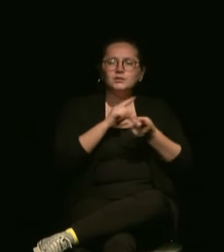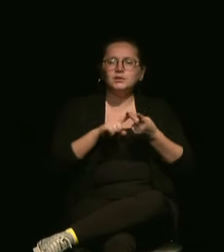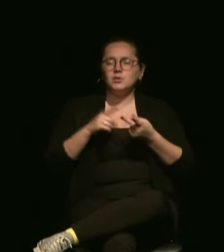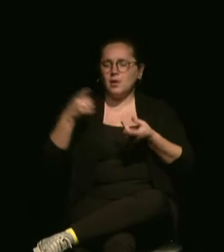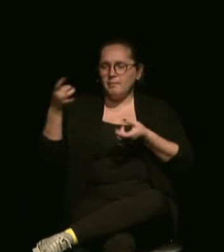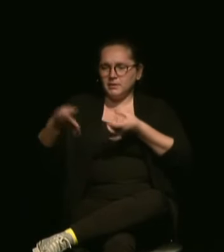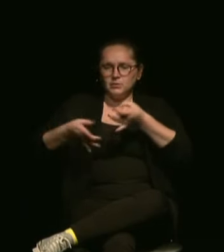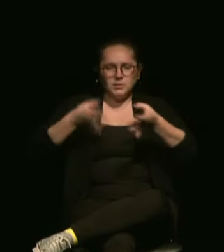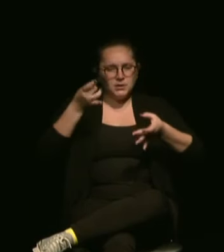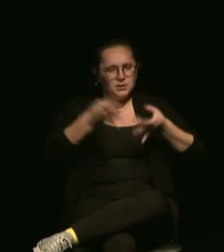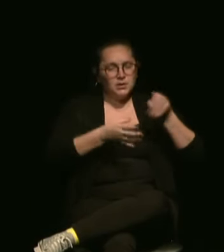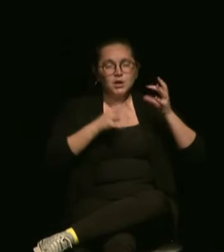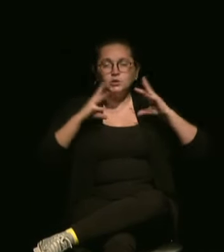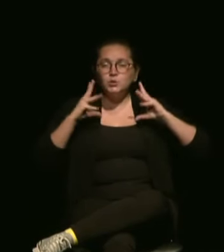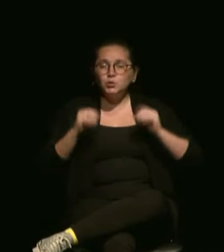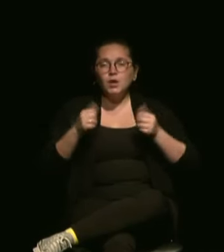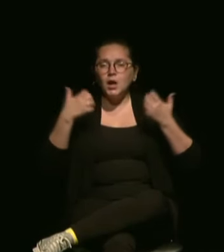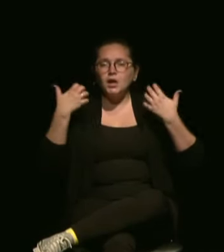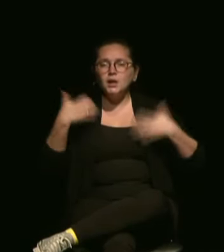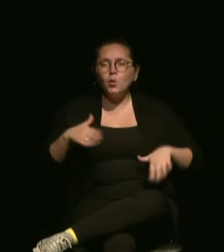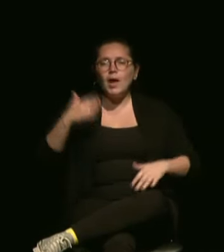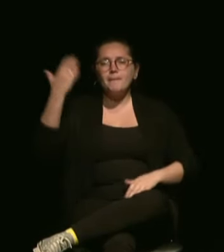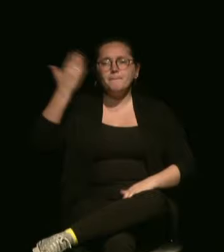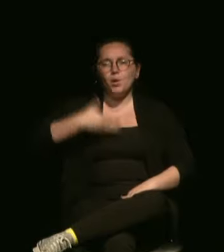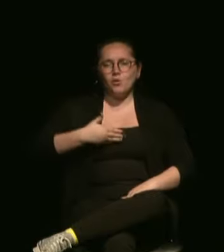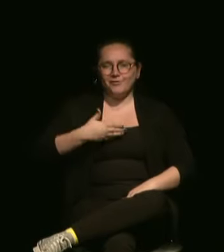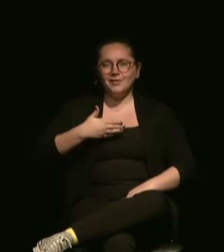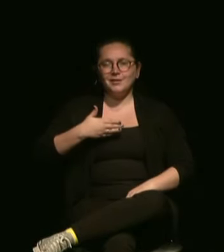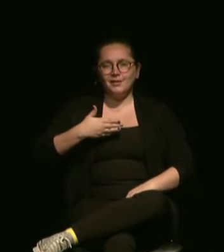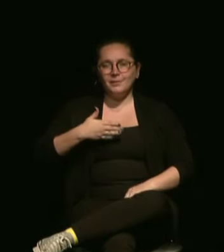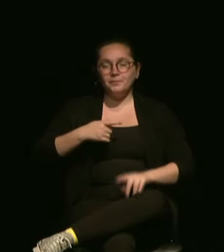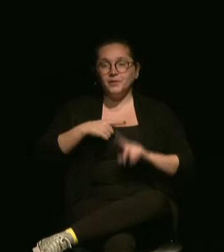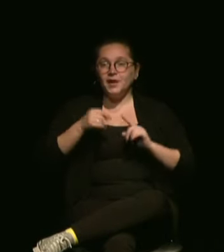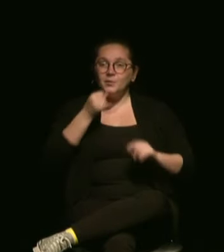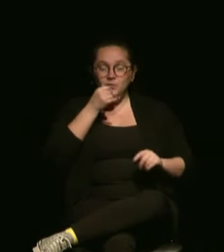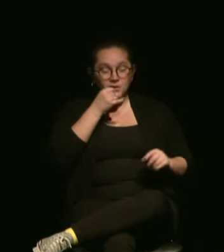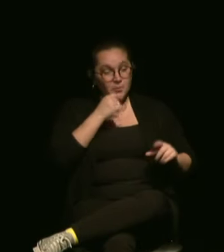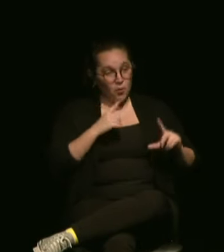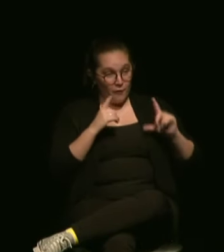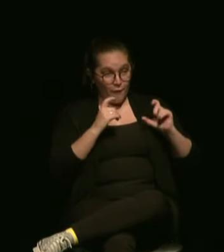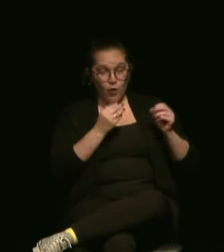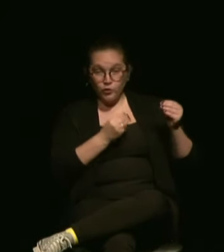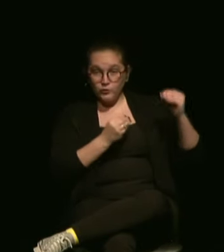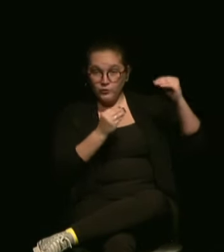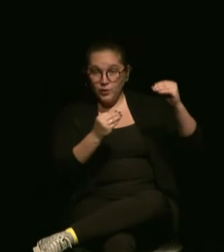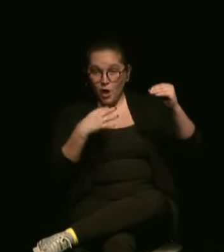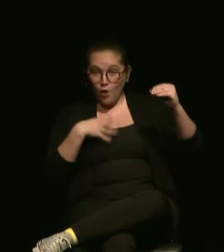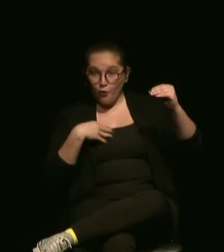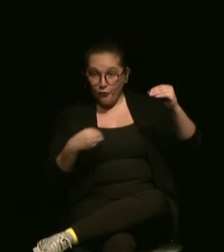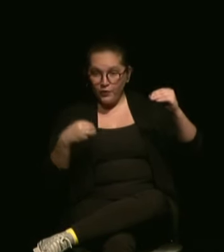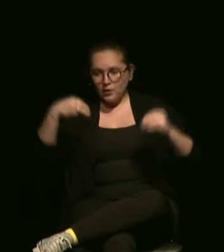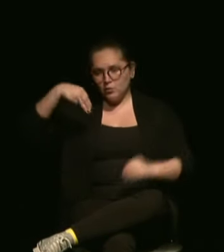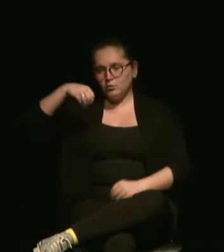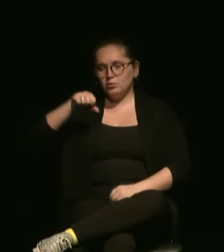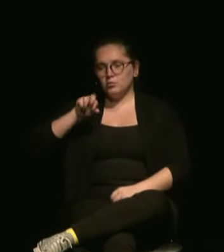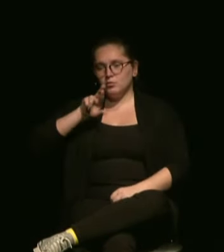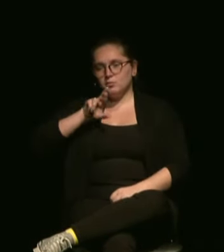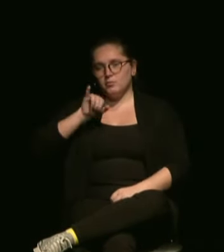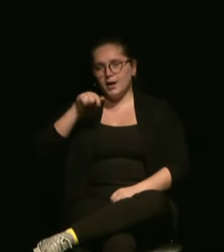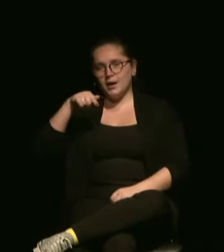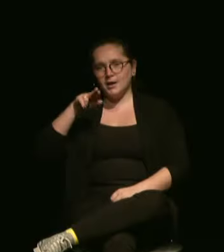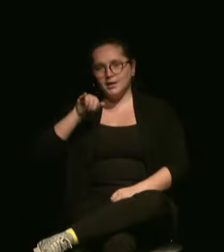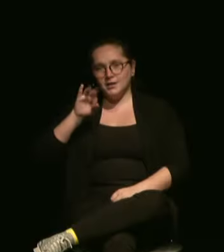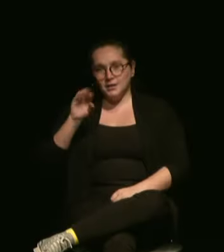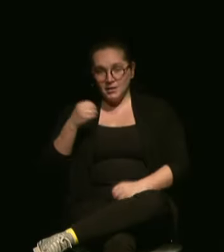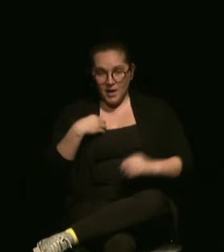do que foi dito. Ele não mostrará uma fotografia dos filhos de Mariquinha, porque ela fala dos filhos,